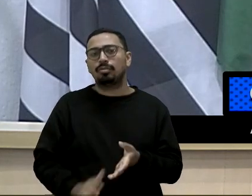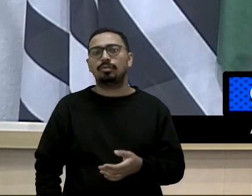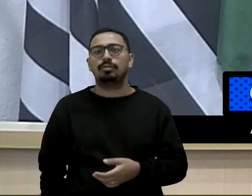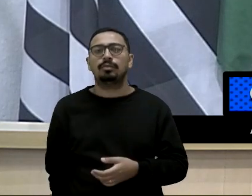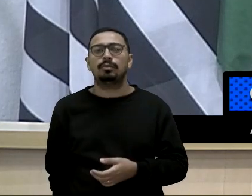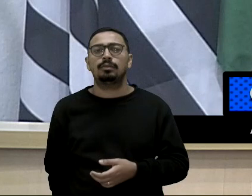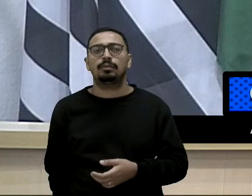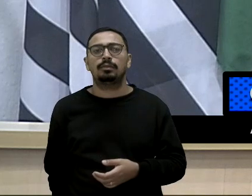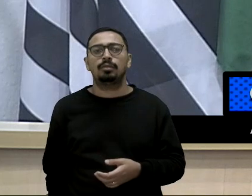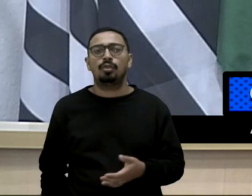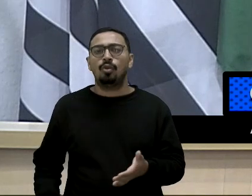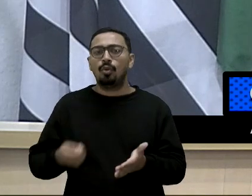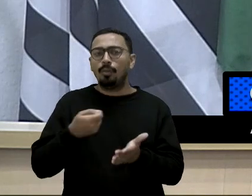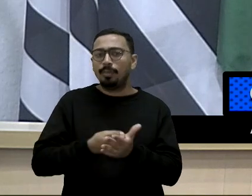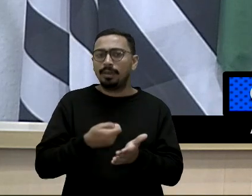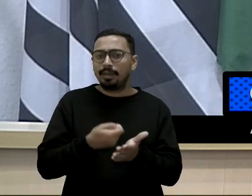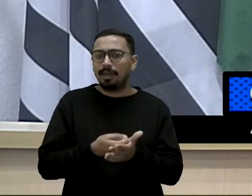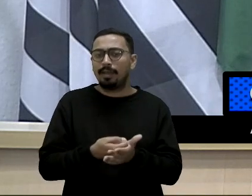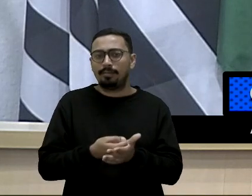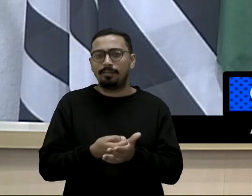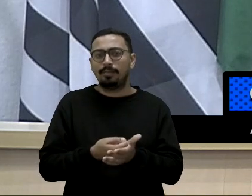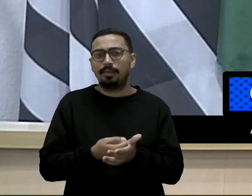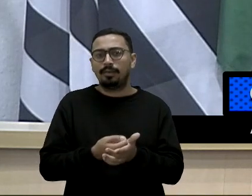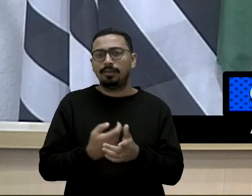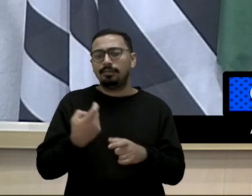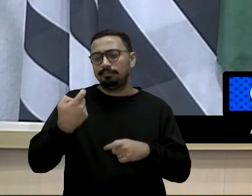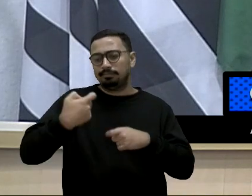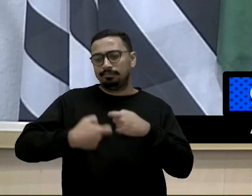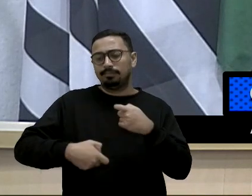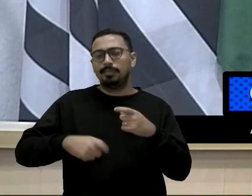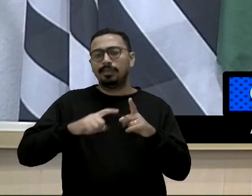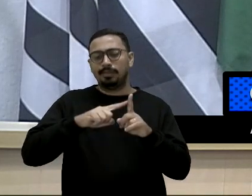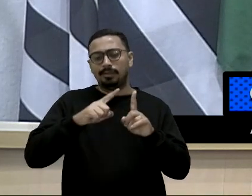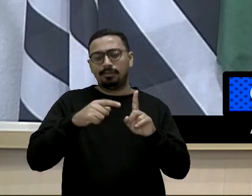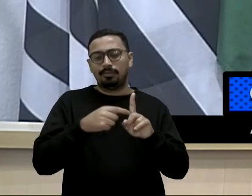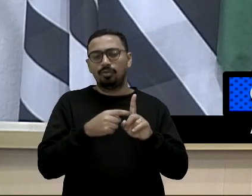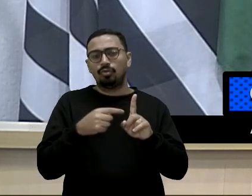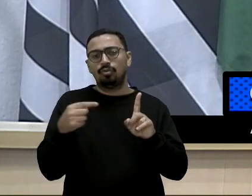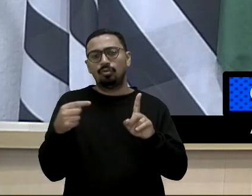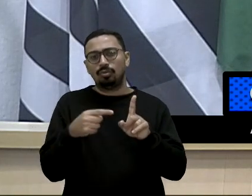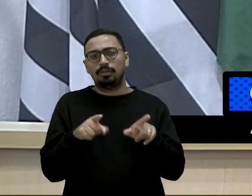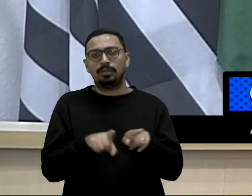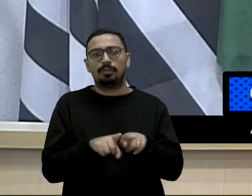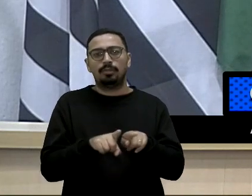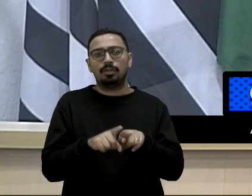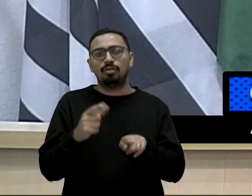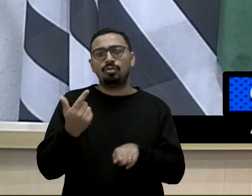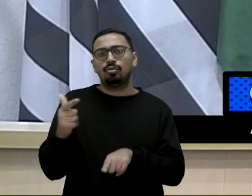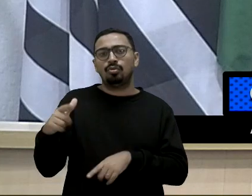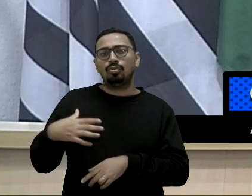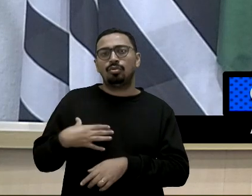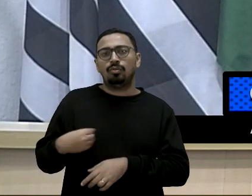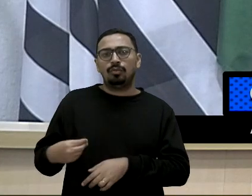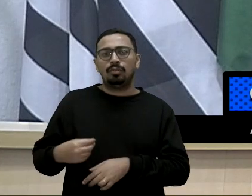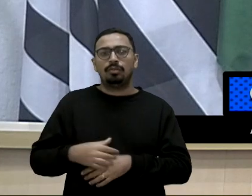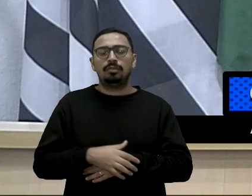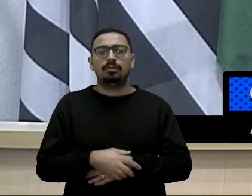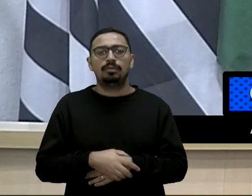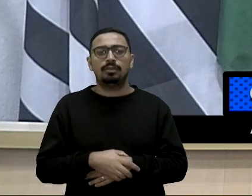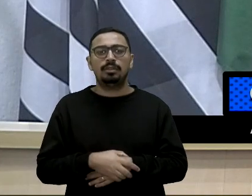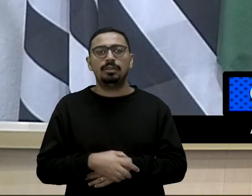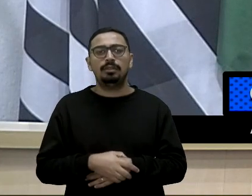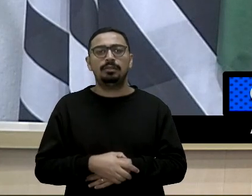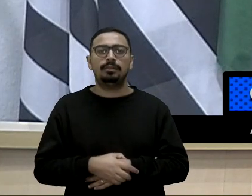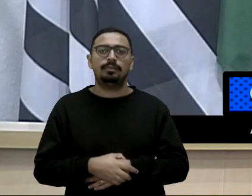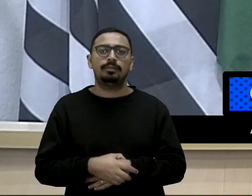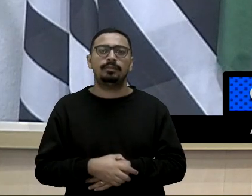obrigava ela a ter relação sexual e ela gerou esse bebê como os outros filhos também. Então, a